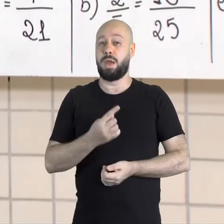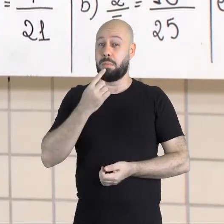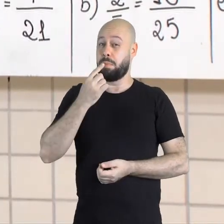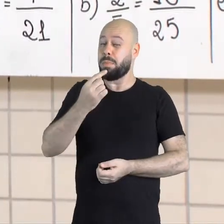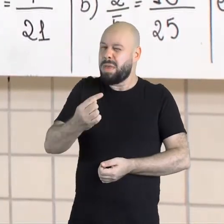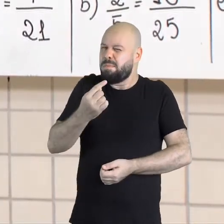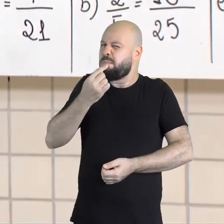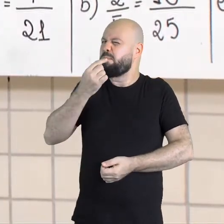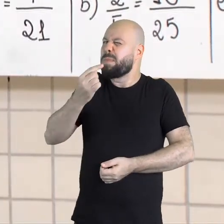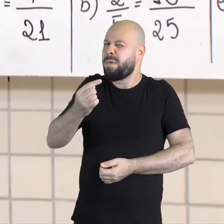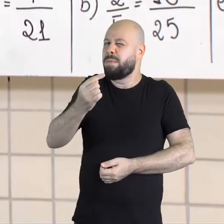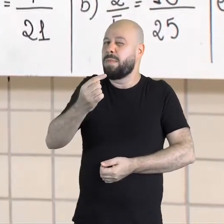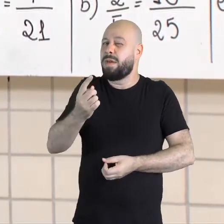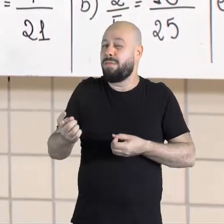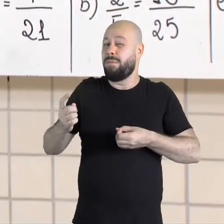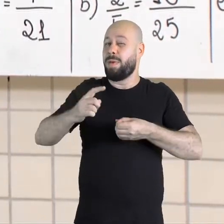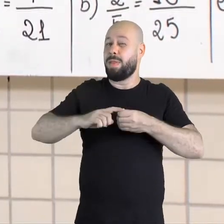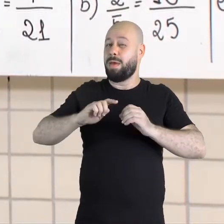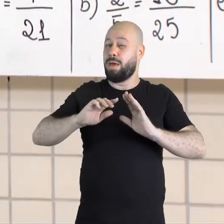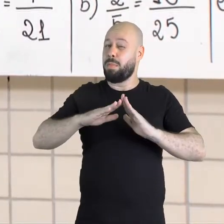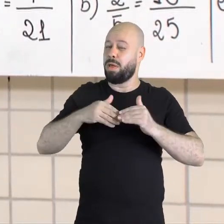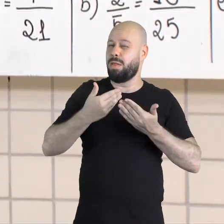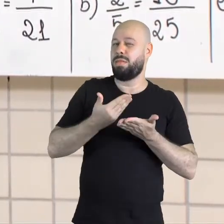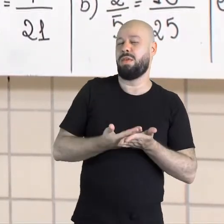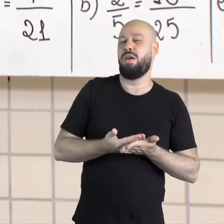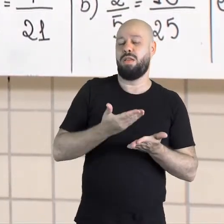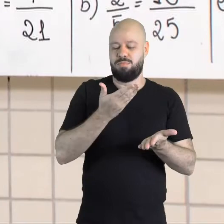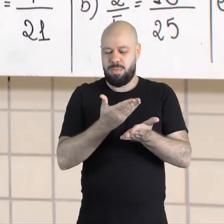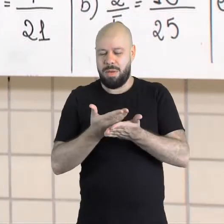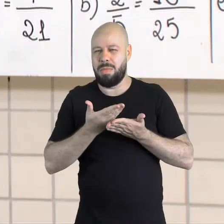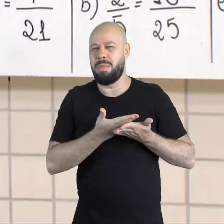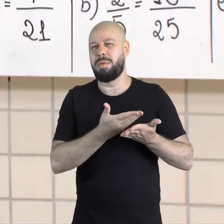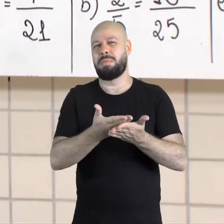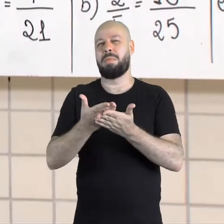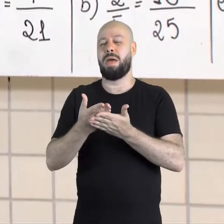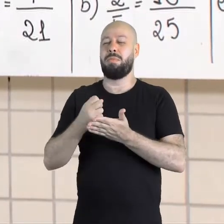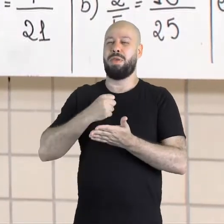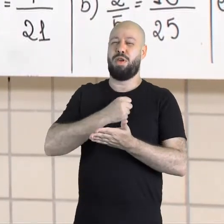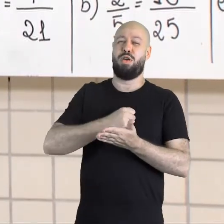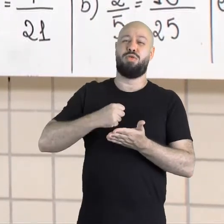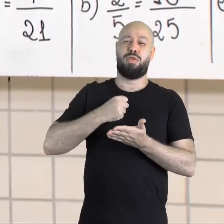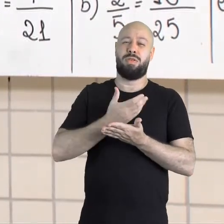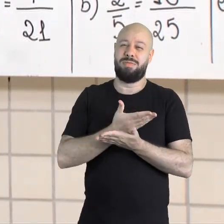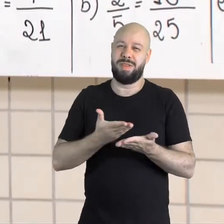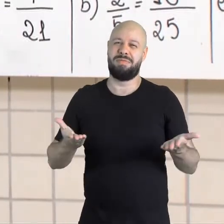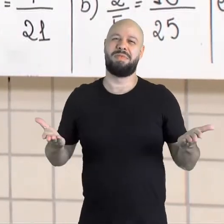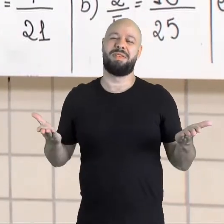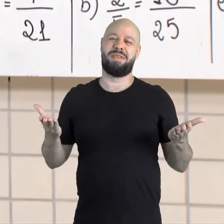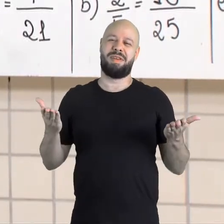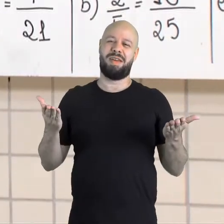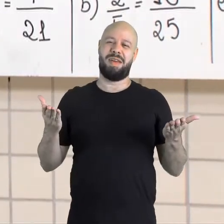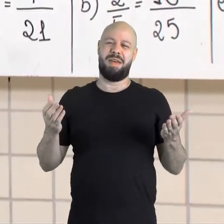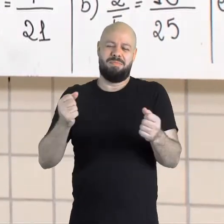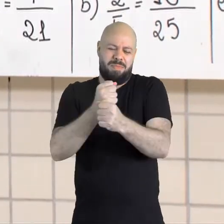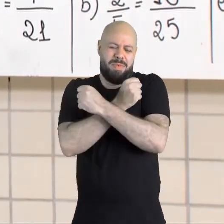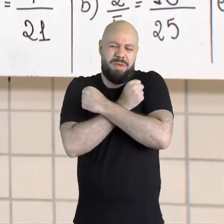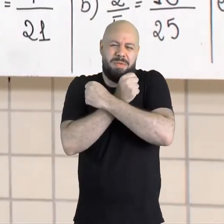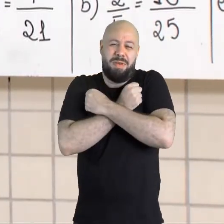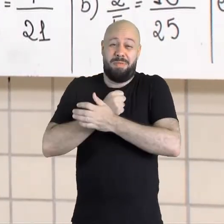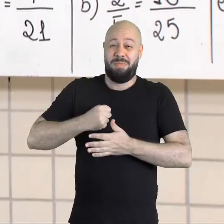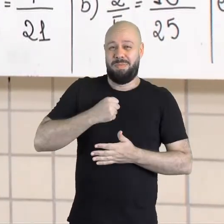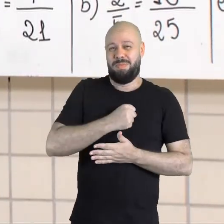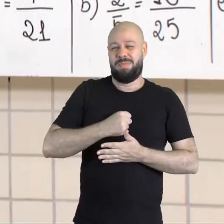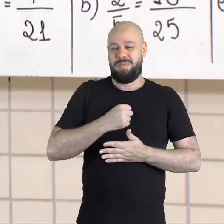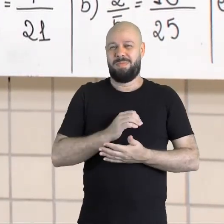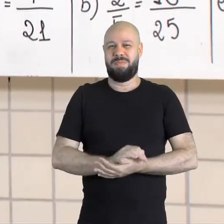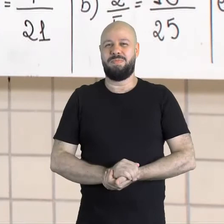em breve, nós voltaremos às aulas, com certeza, porque eu também estou com saudade dos coleguinhas, com saudade de abraçar vocês, tá bom,